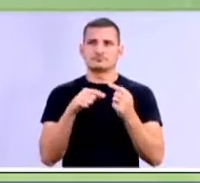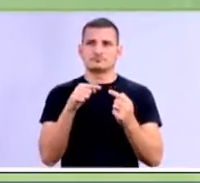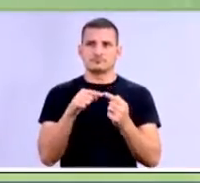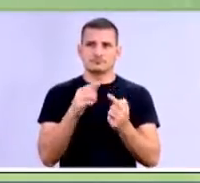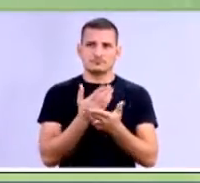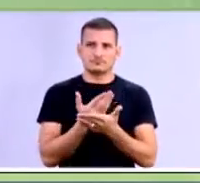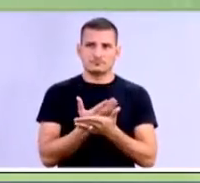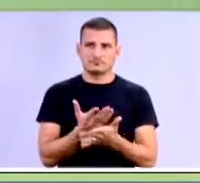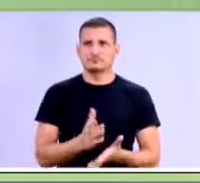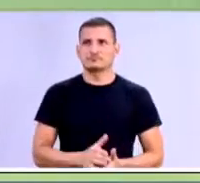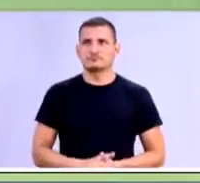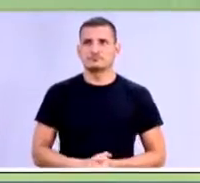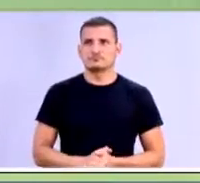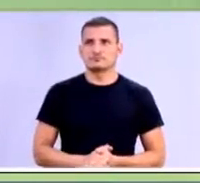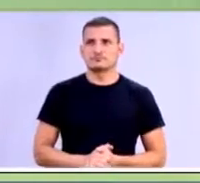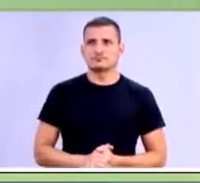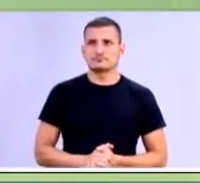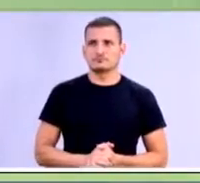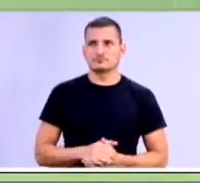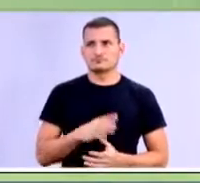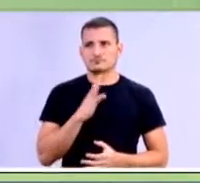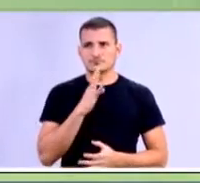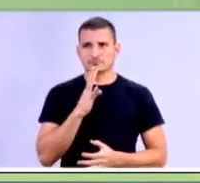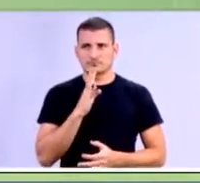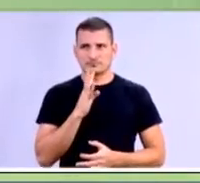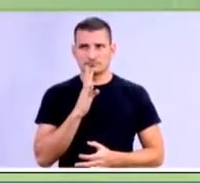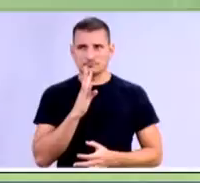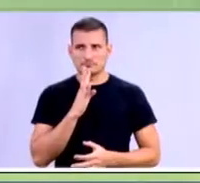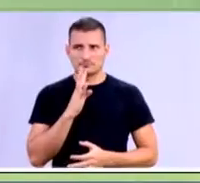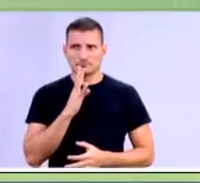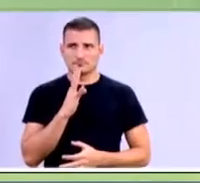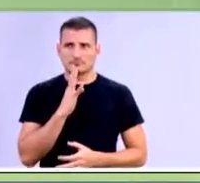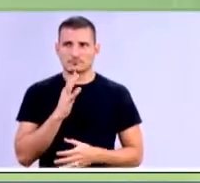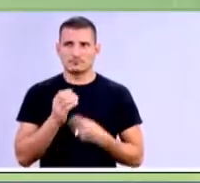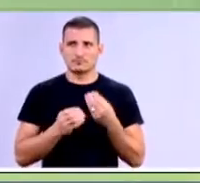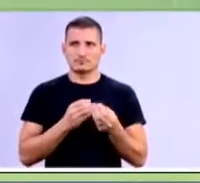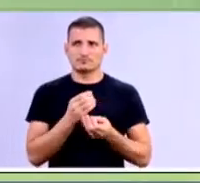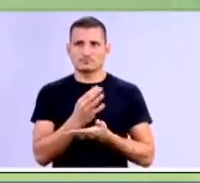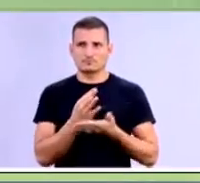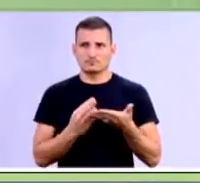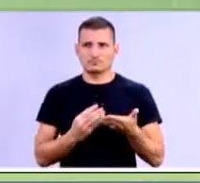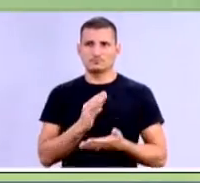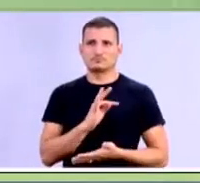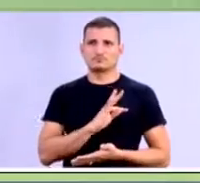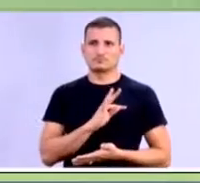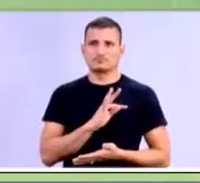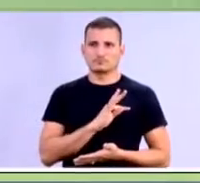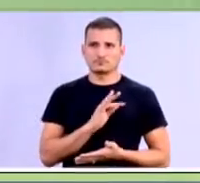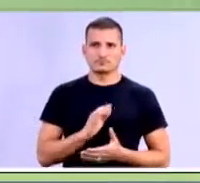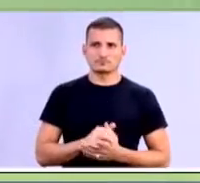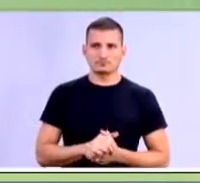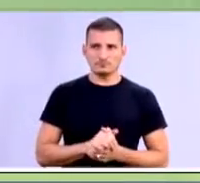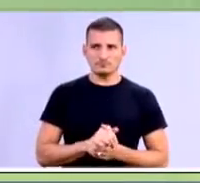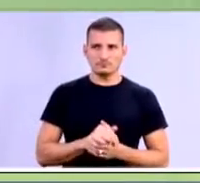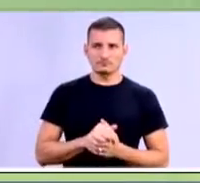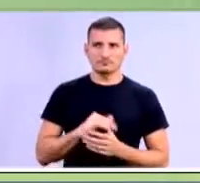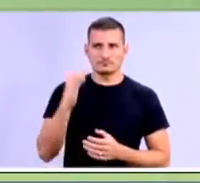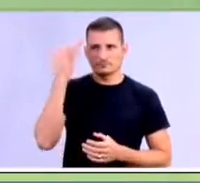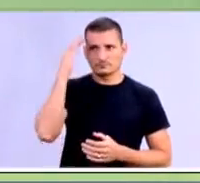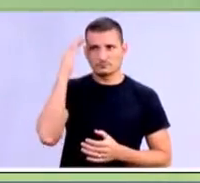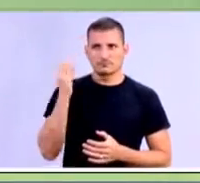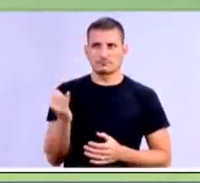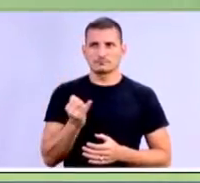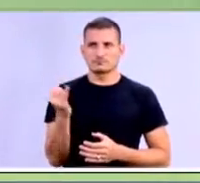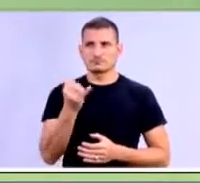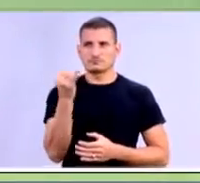aula? Reconhecer as características e finalidades dos textos técnicos e entender a importância